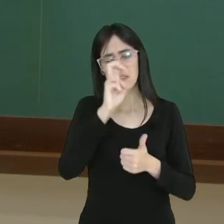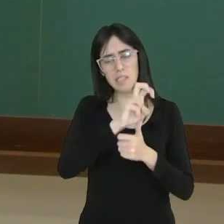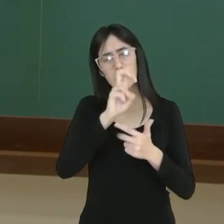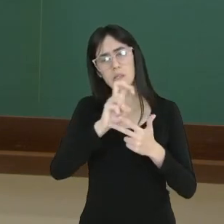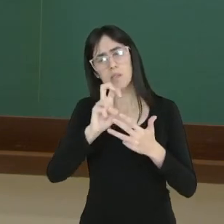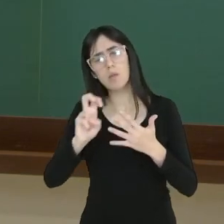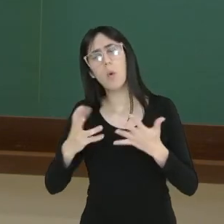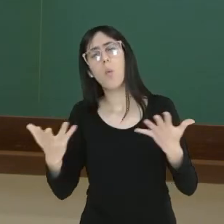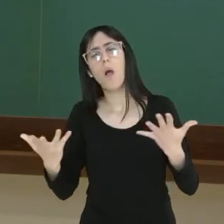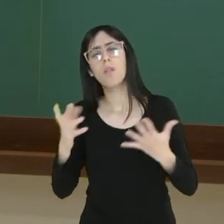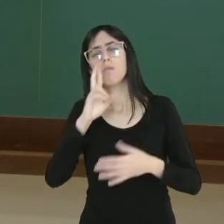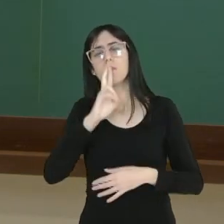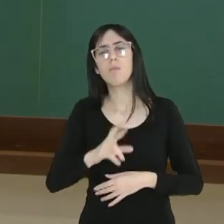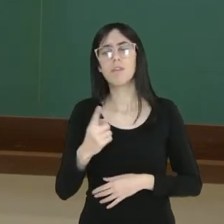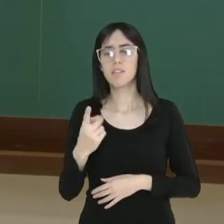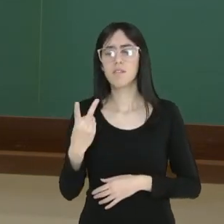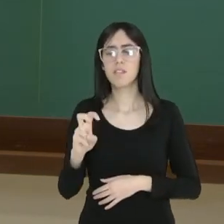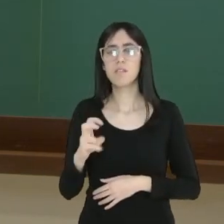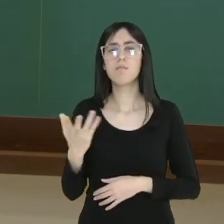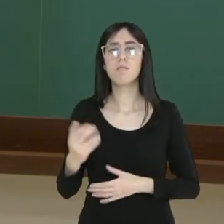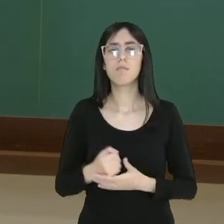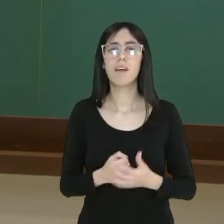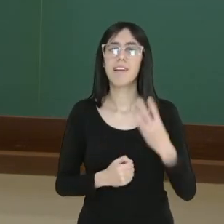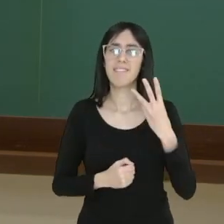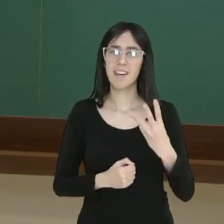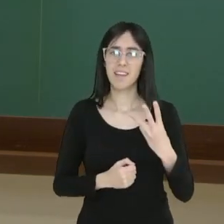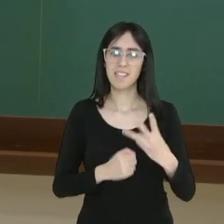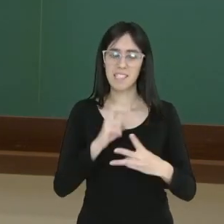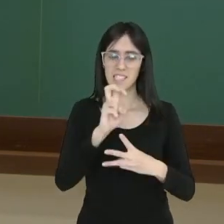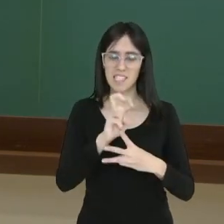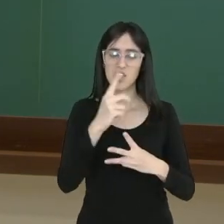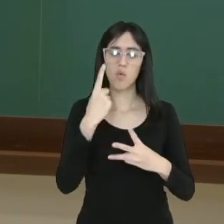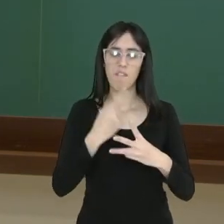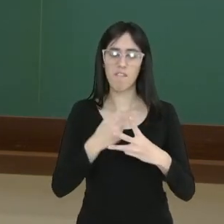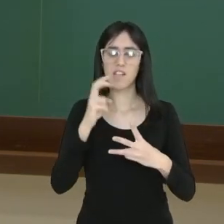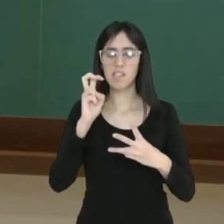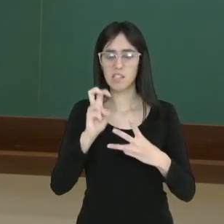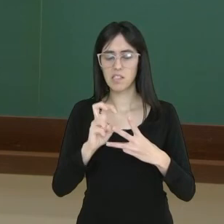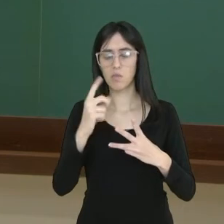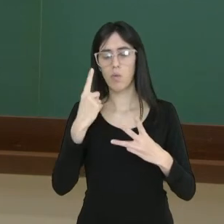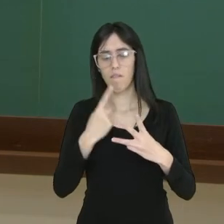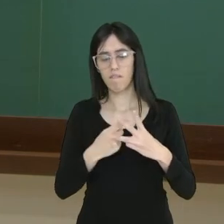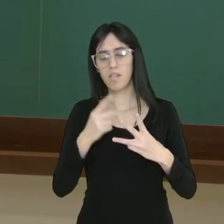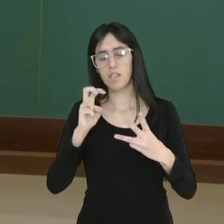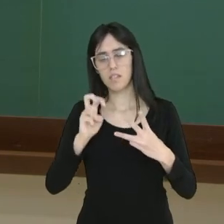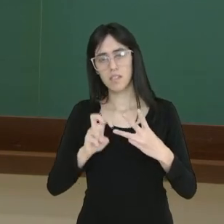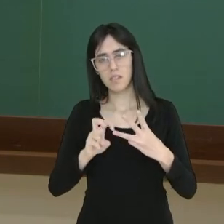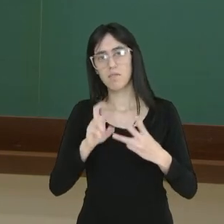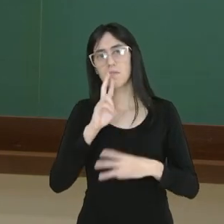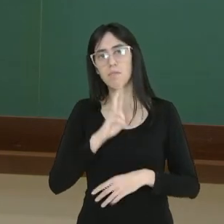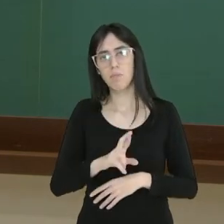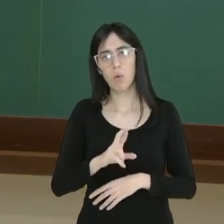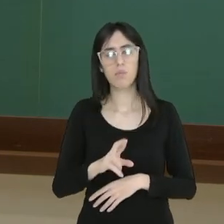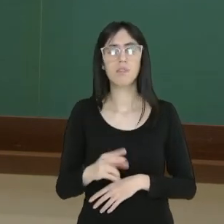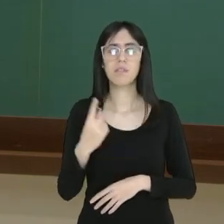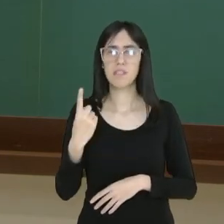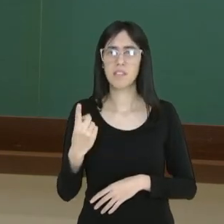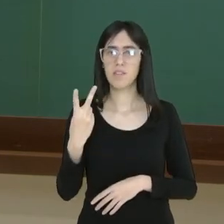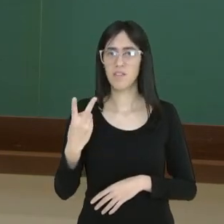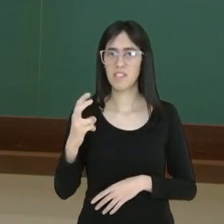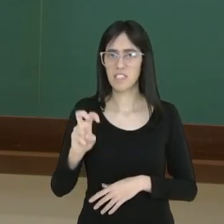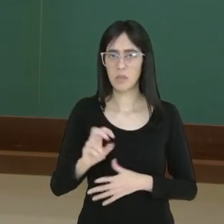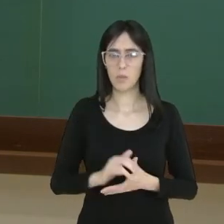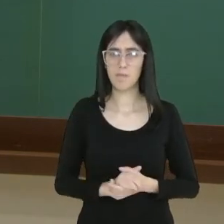eu obtenha o 125? São 3 vezes. 5 vezes 5, 25, vezes 5,